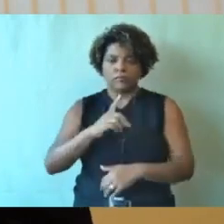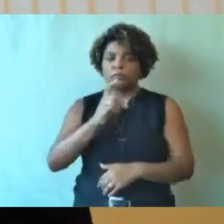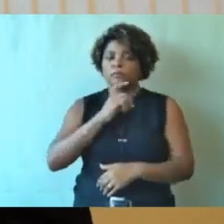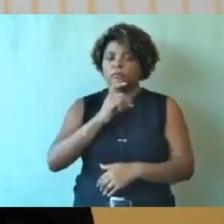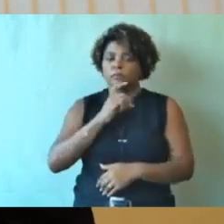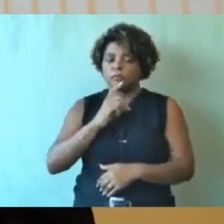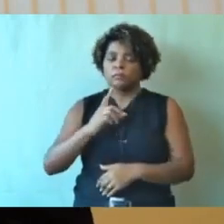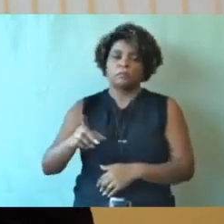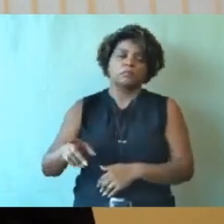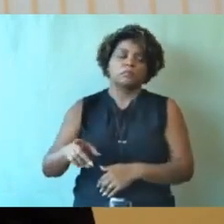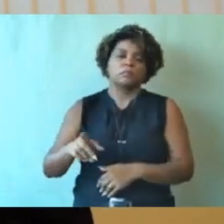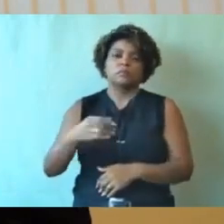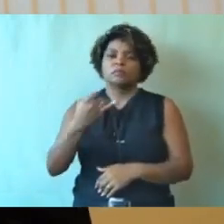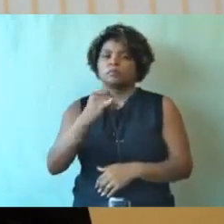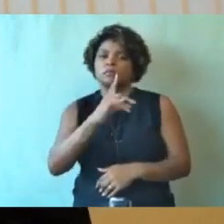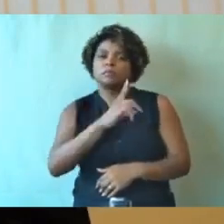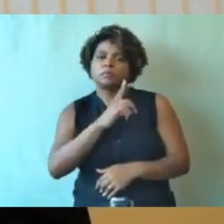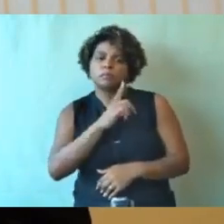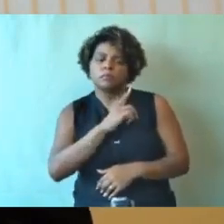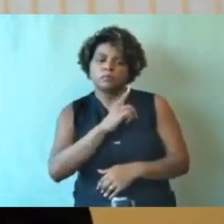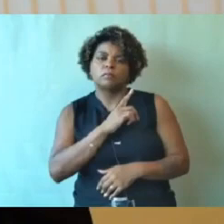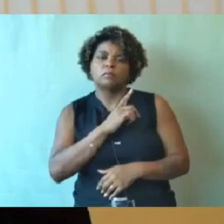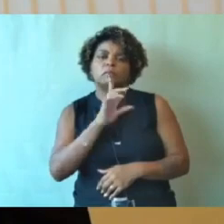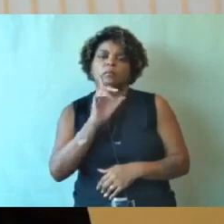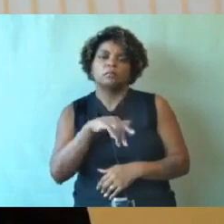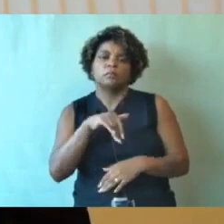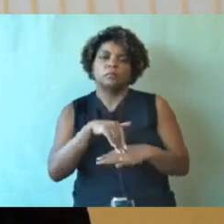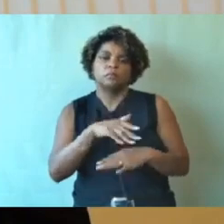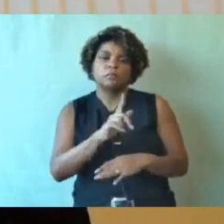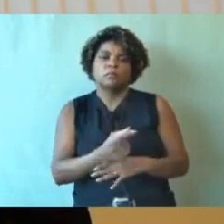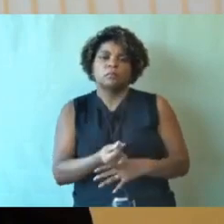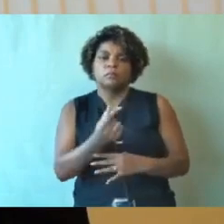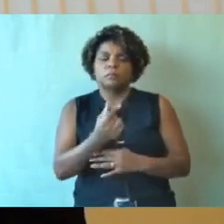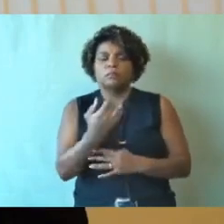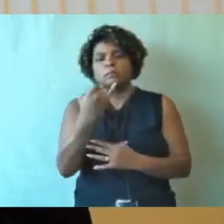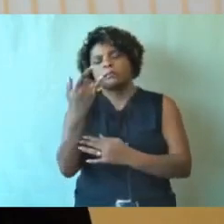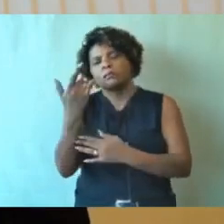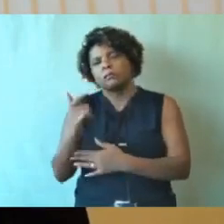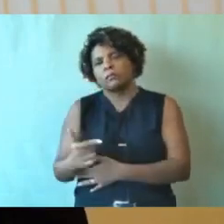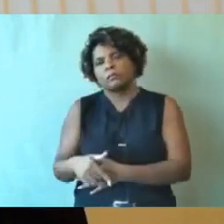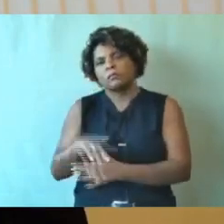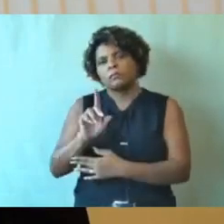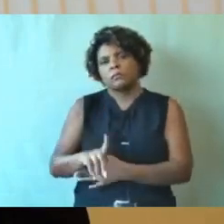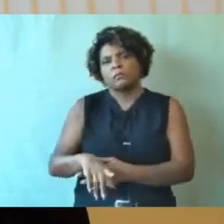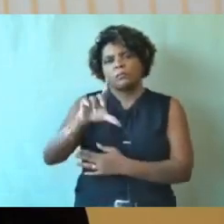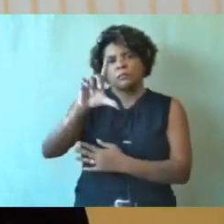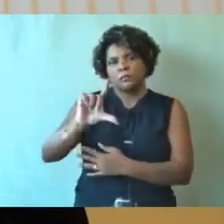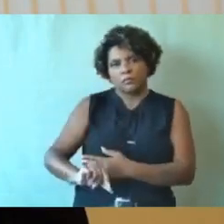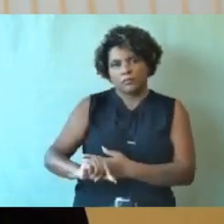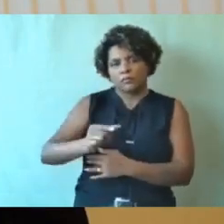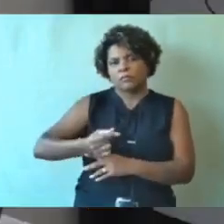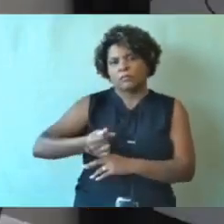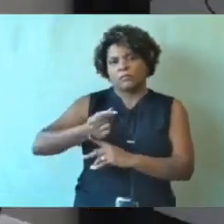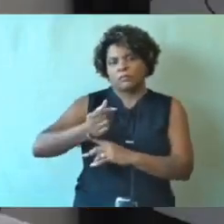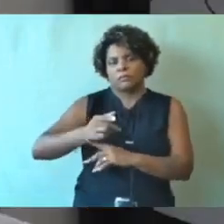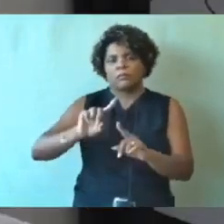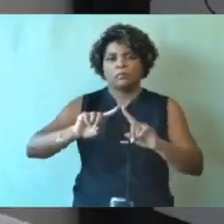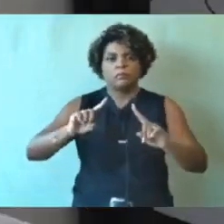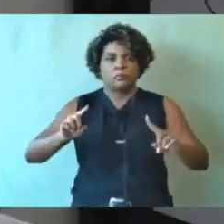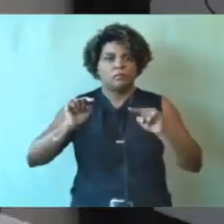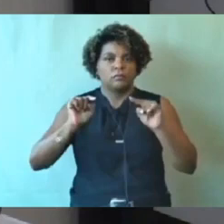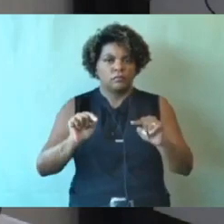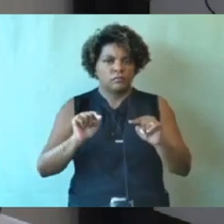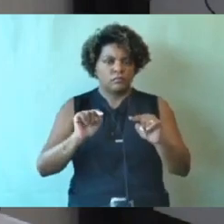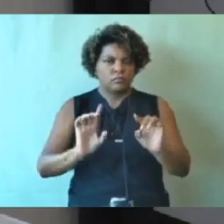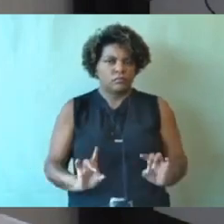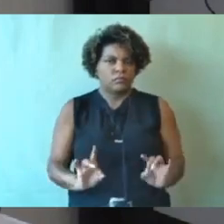menor. Então, o padrão de frota influencia muito no quanto vai receber. Mas nesse caso, em especial, o